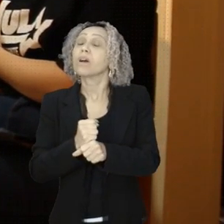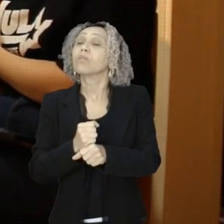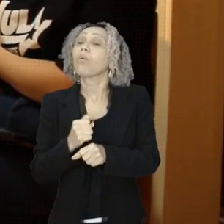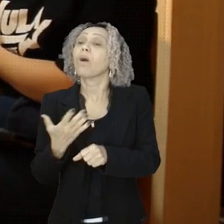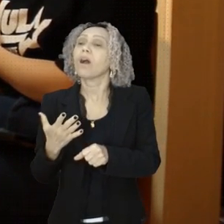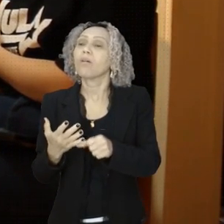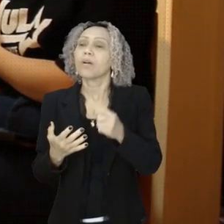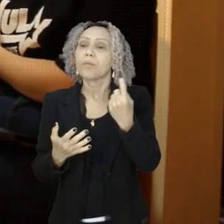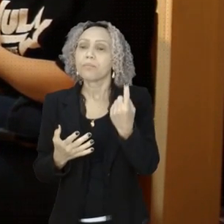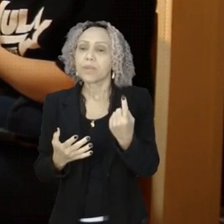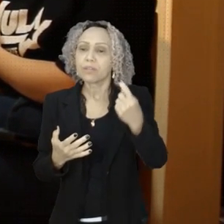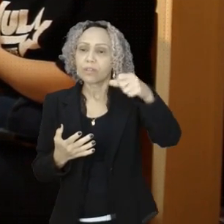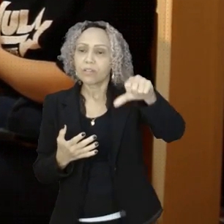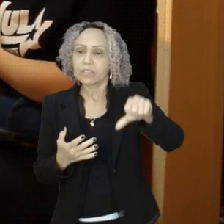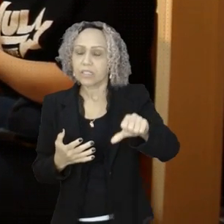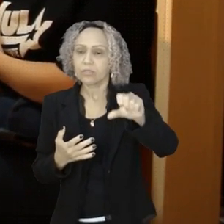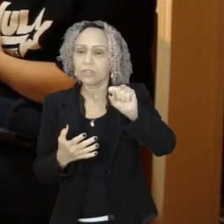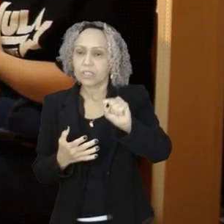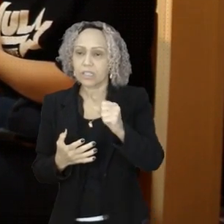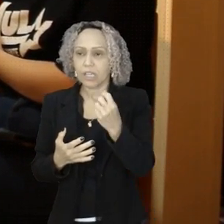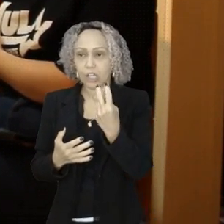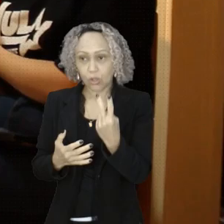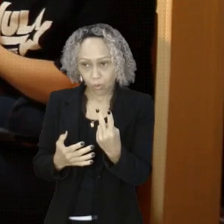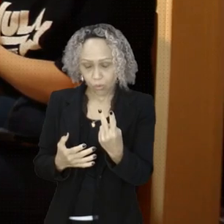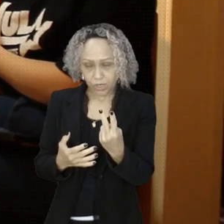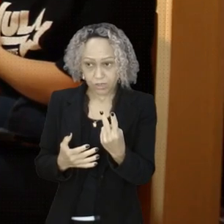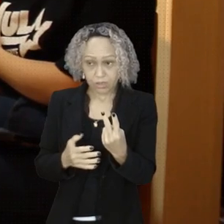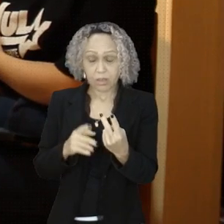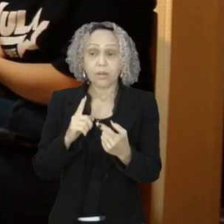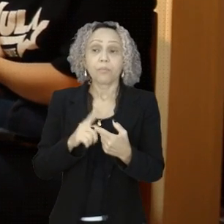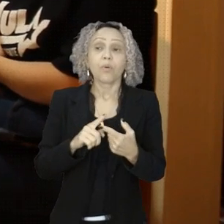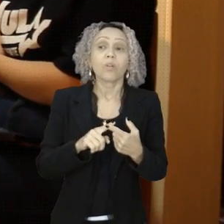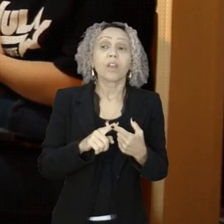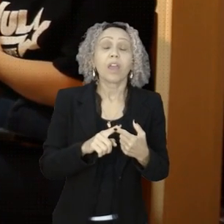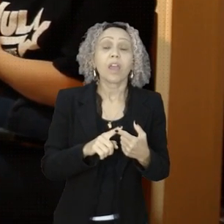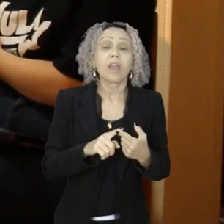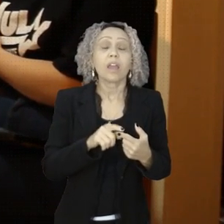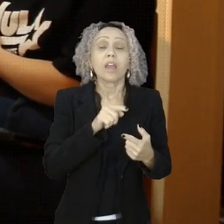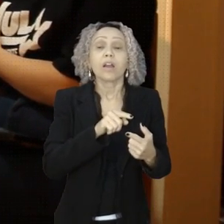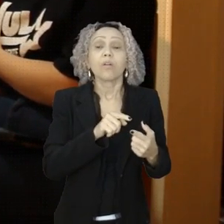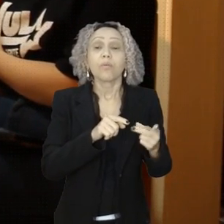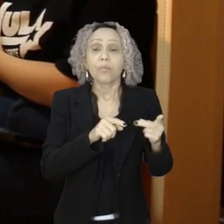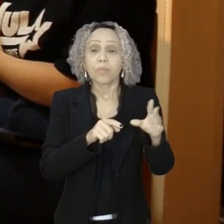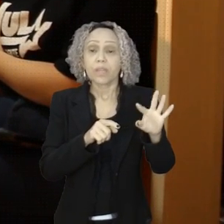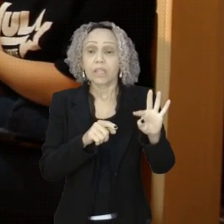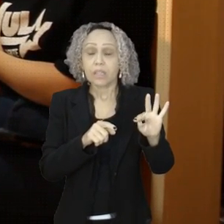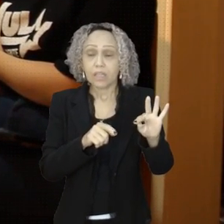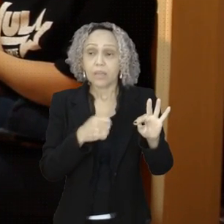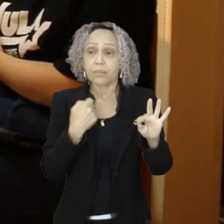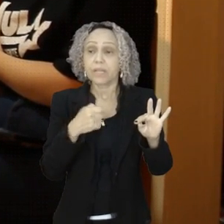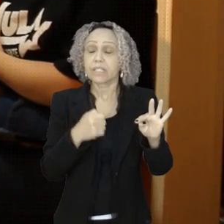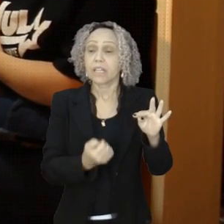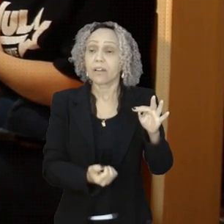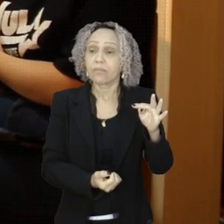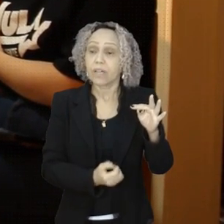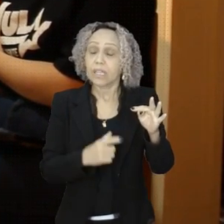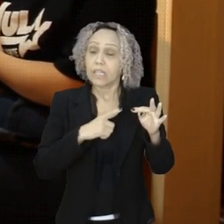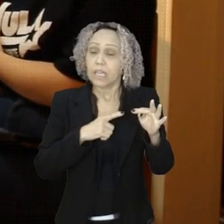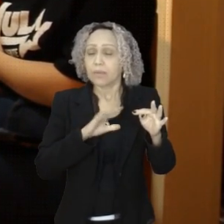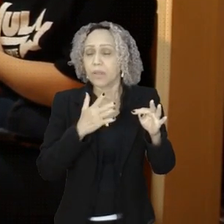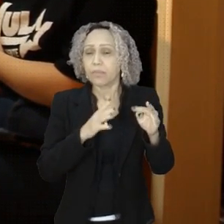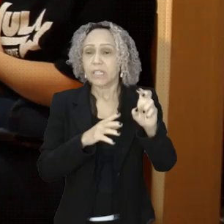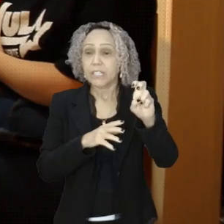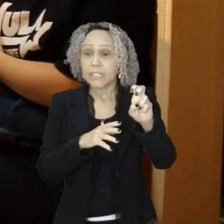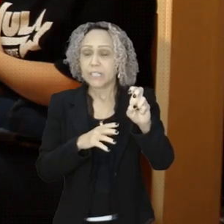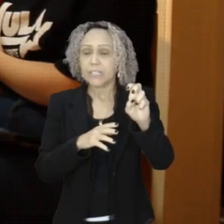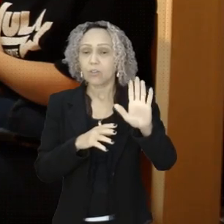1982. Né? Essa que eu estava falando, que o PT tinha que ter no mínimo 5 candidatos majoritários ao governo dos